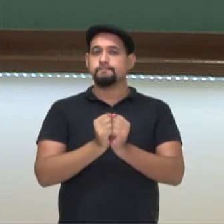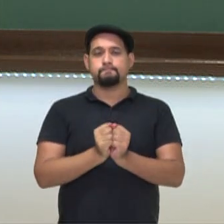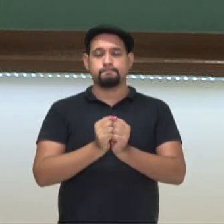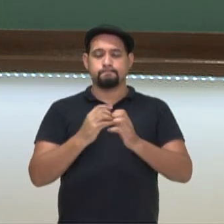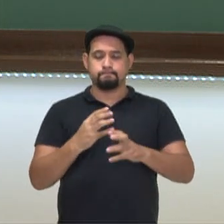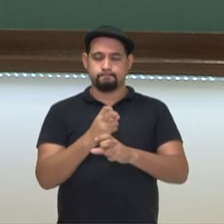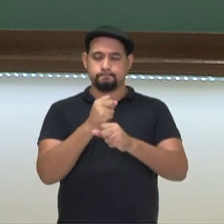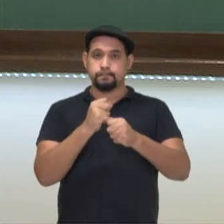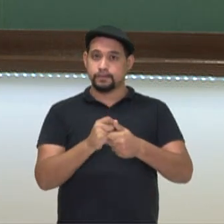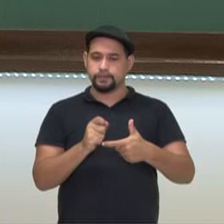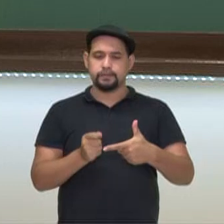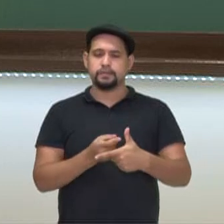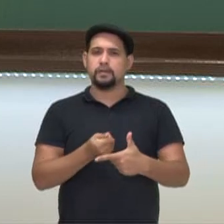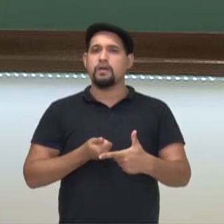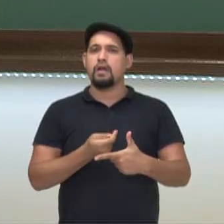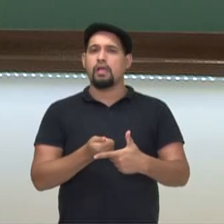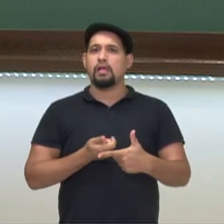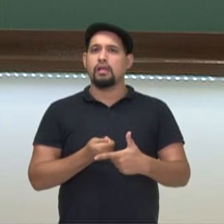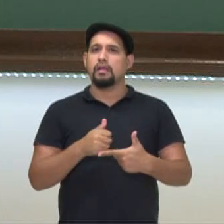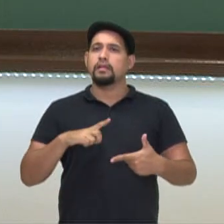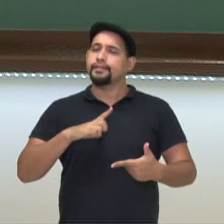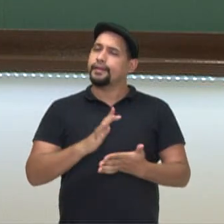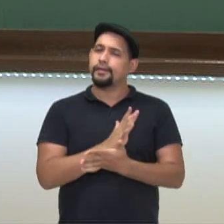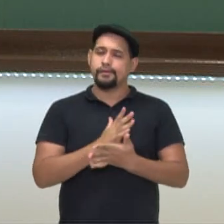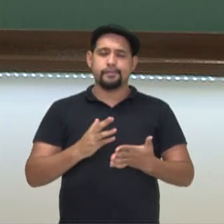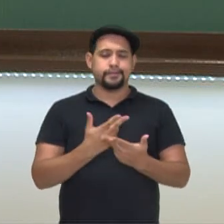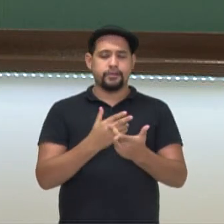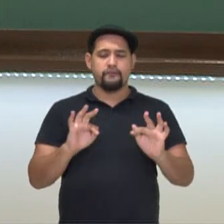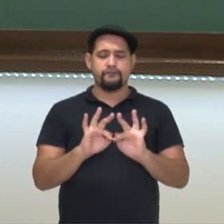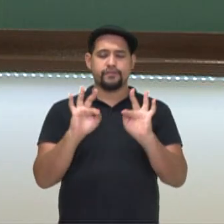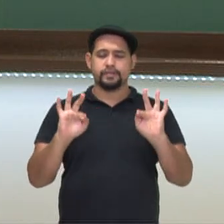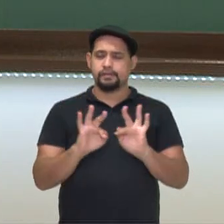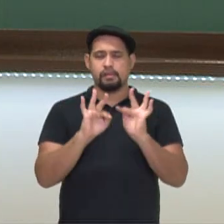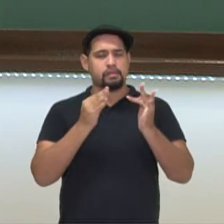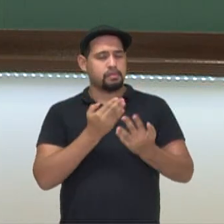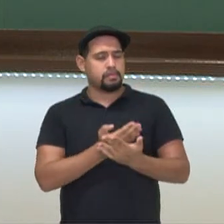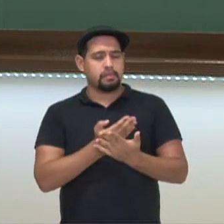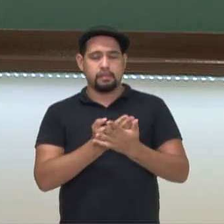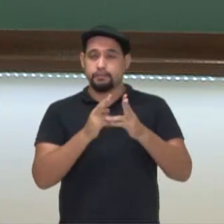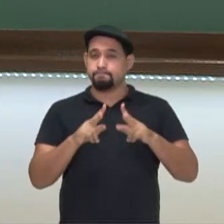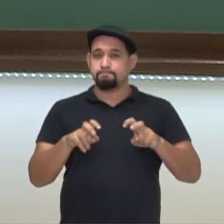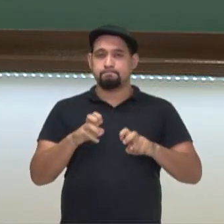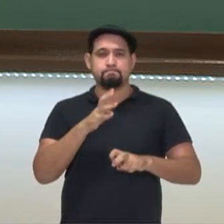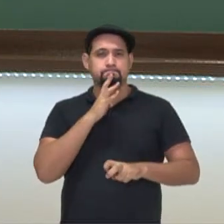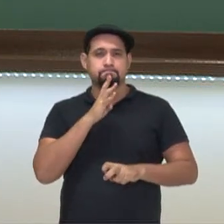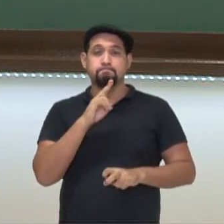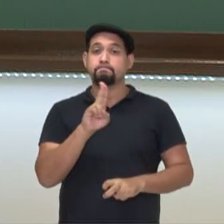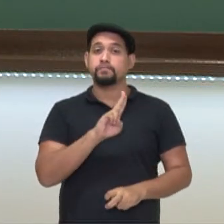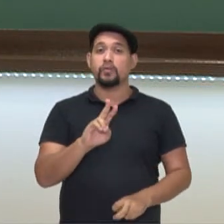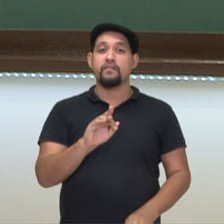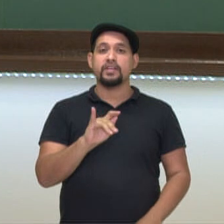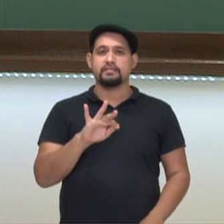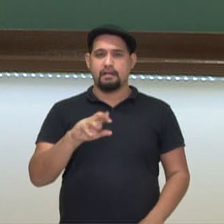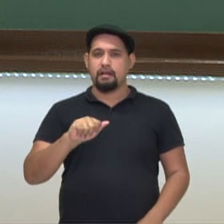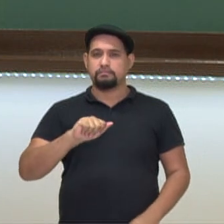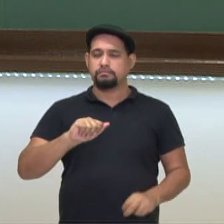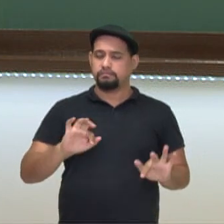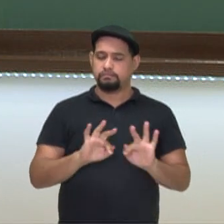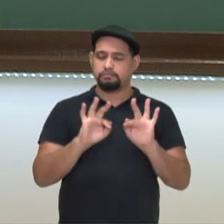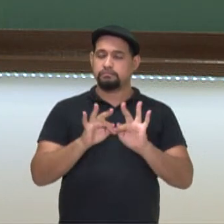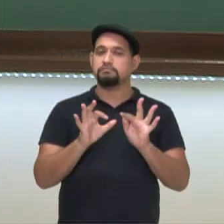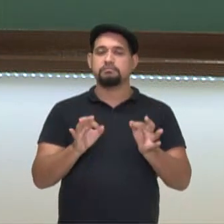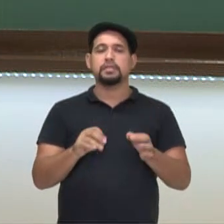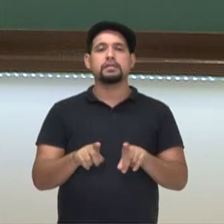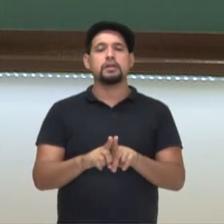algébrica. Tá? Existem outros fenômenos físicos que são estudados por essa área de conhecimento que a gente chama de física, essa parte da ciência.